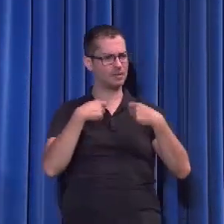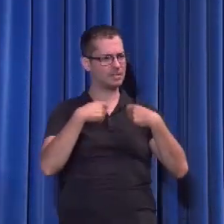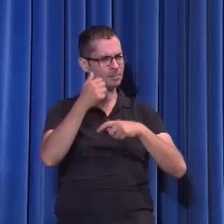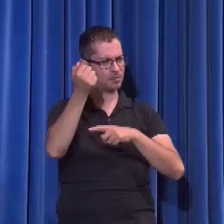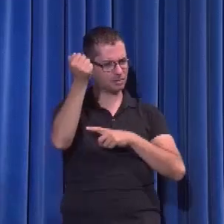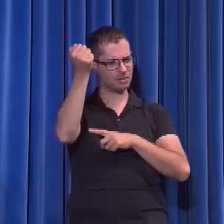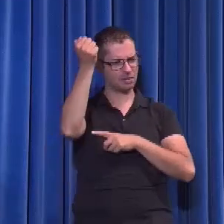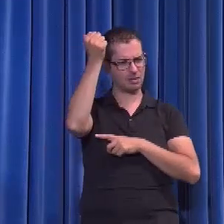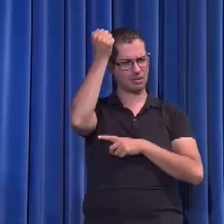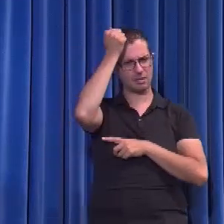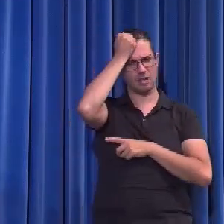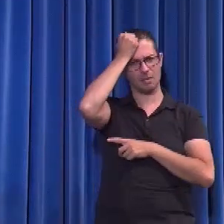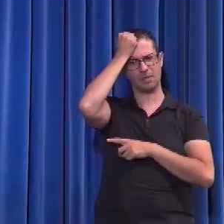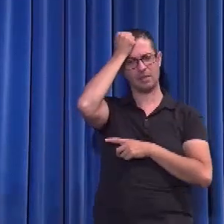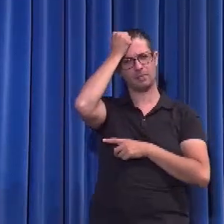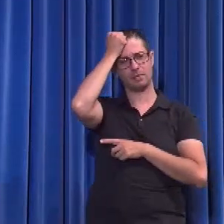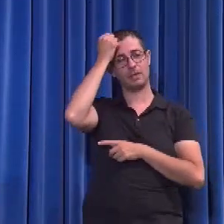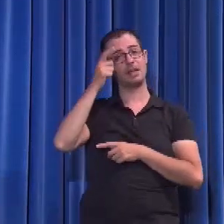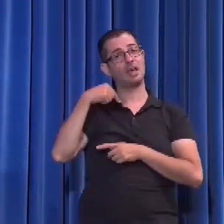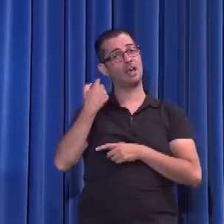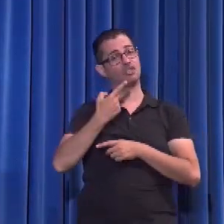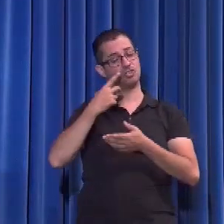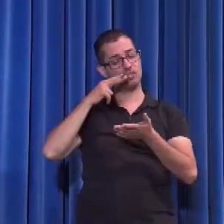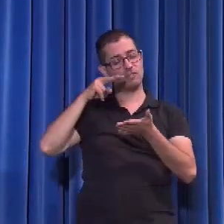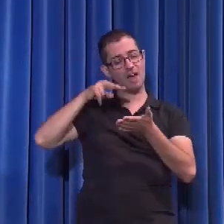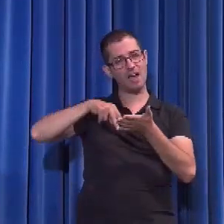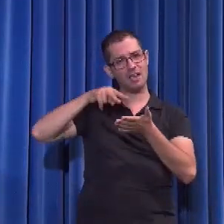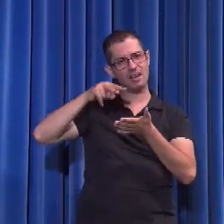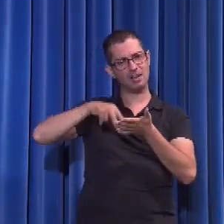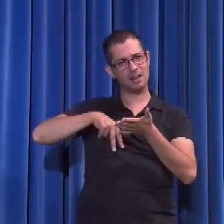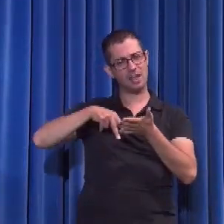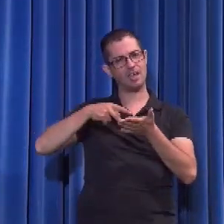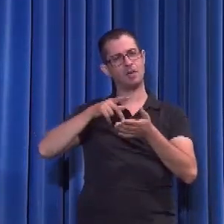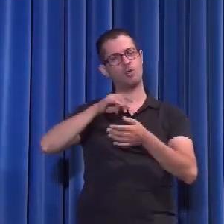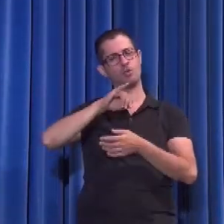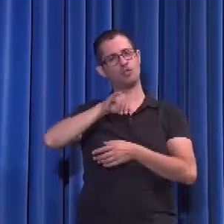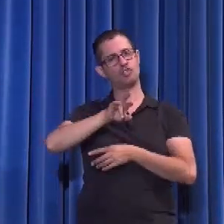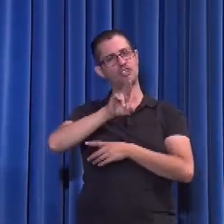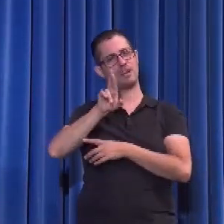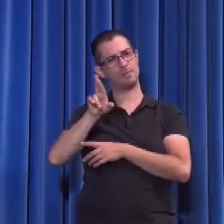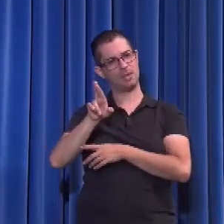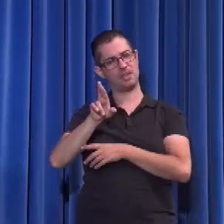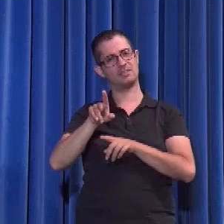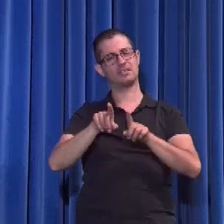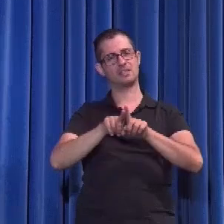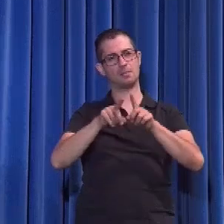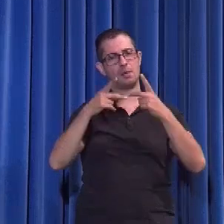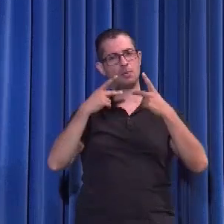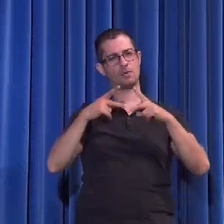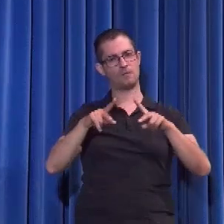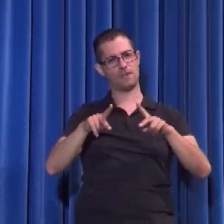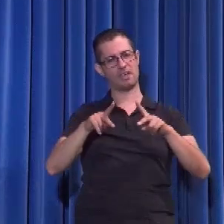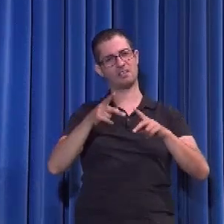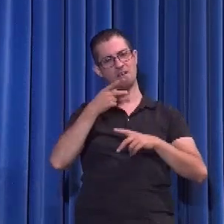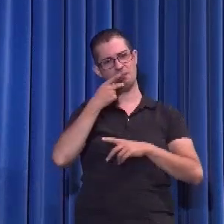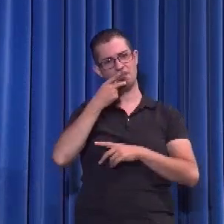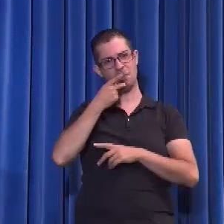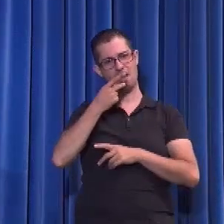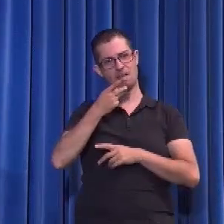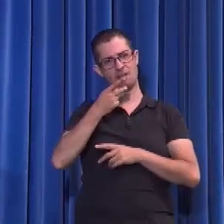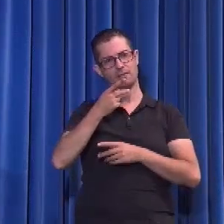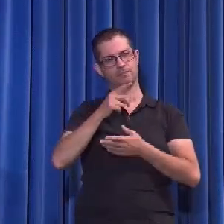ler, corroborando com esta mensagem de Jeremias, o que o profeta Oséias diz no capítulo 5, versículo